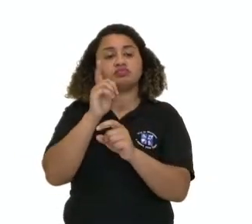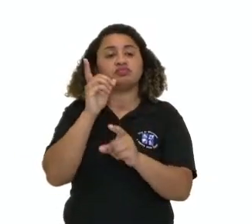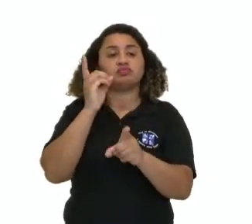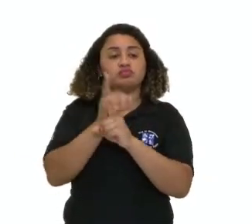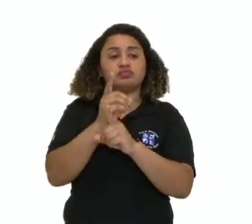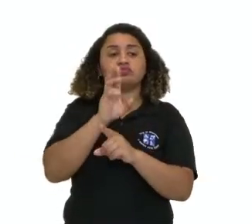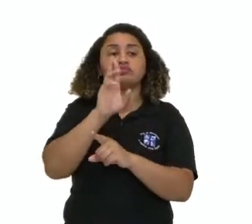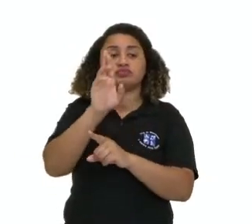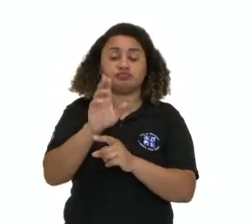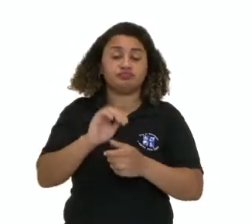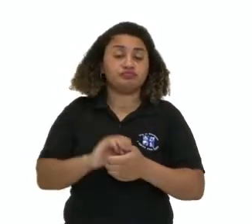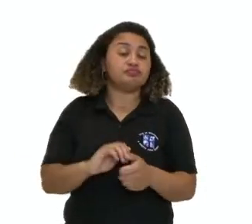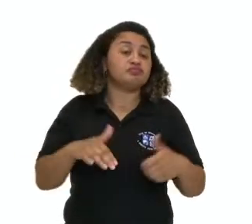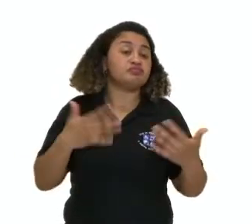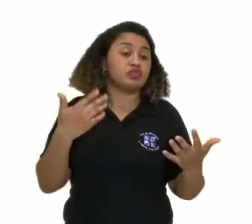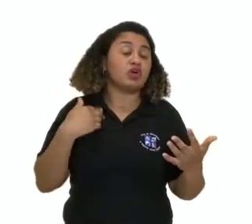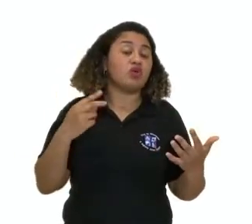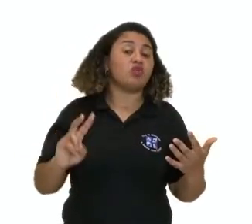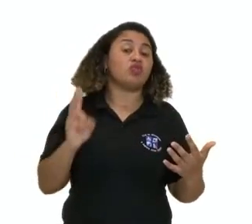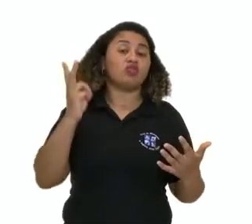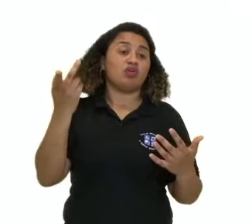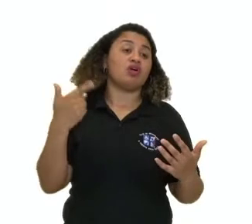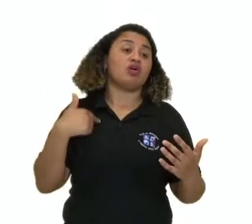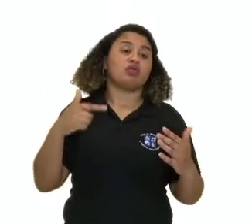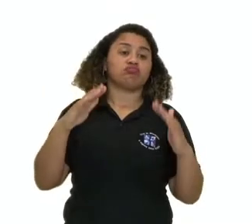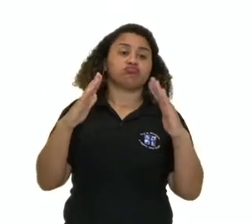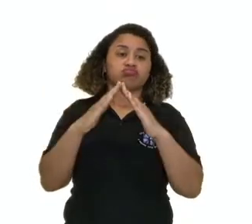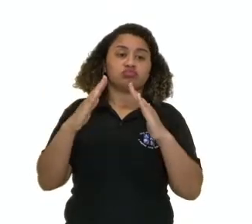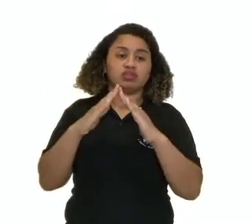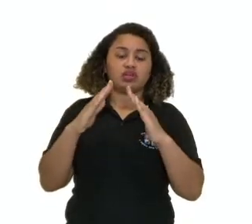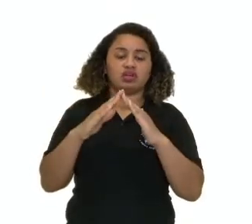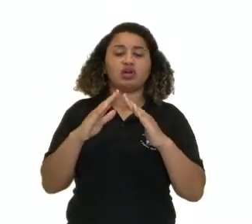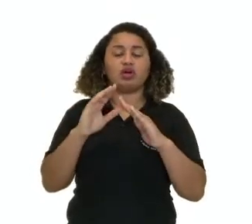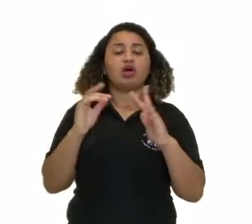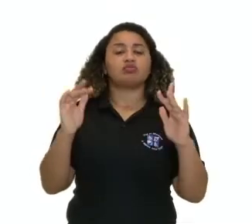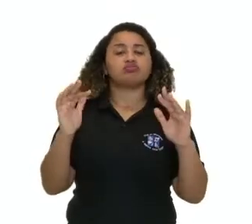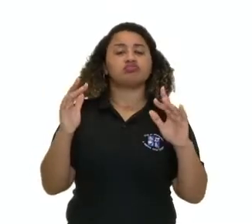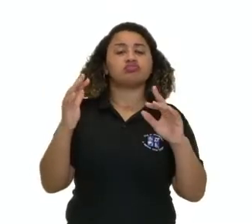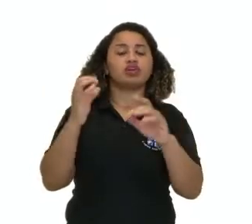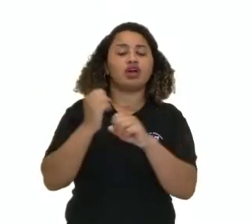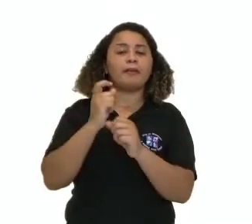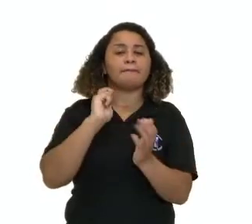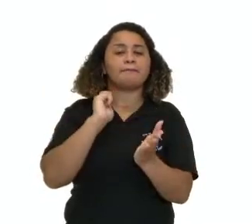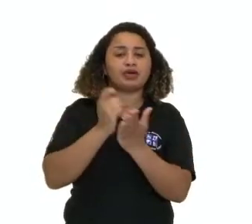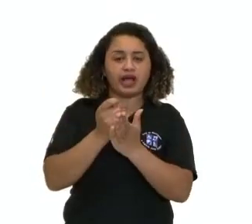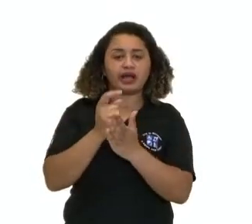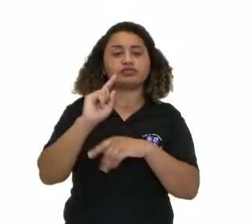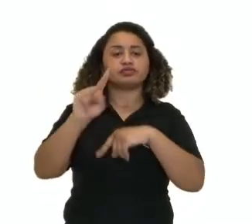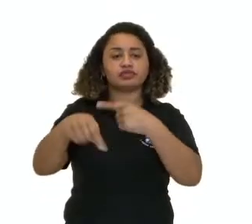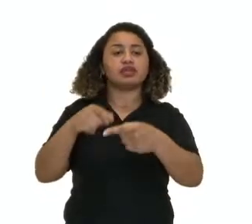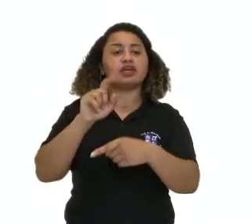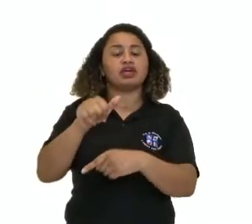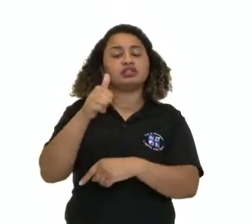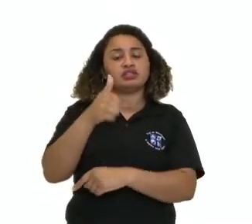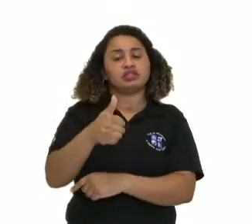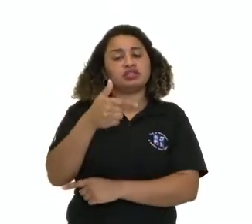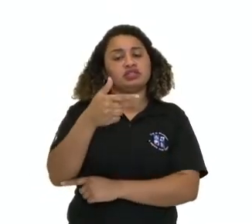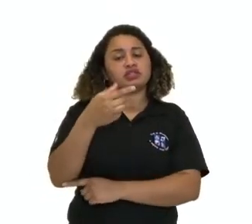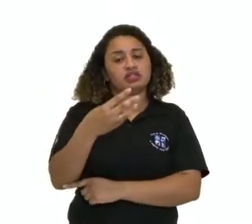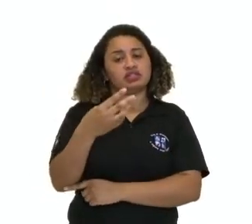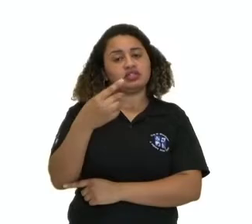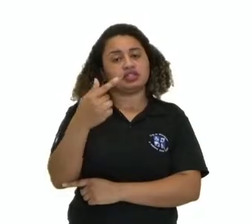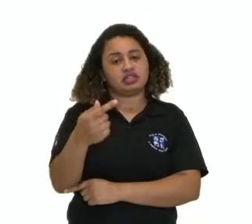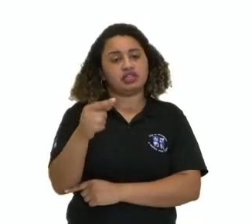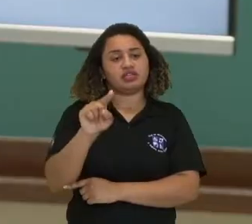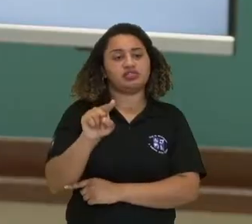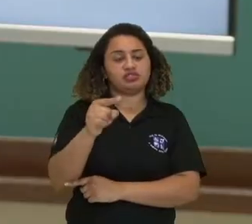137.880. Ou seja, o custo final do imóvel, o montante pago no final, será